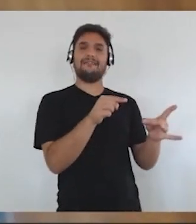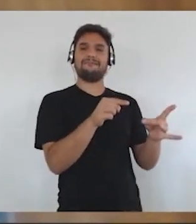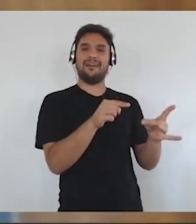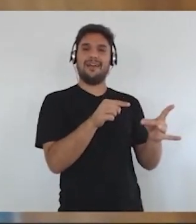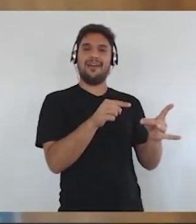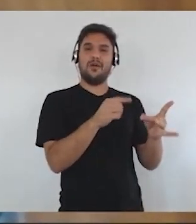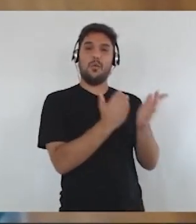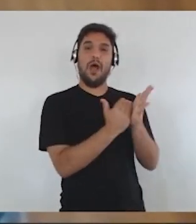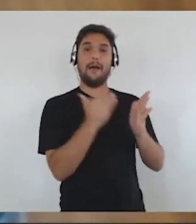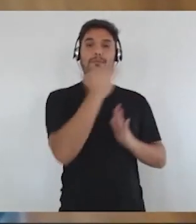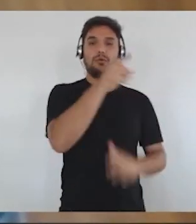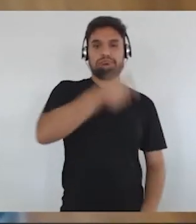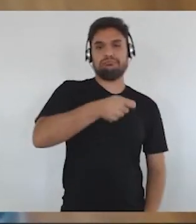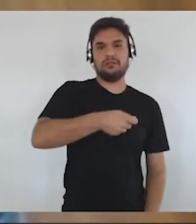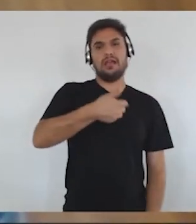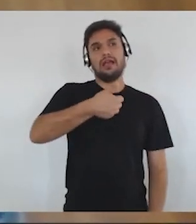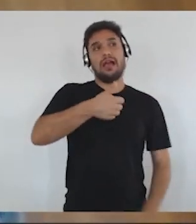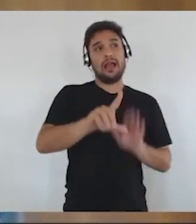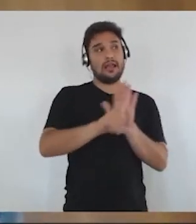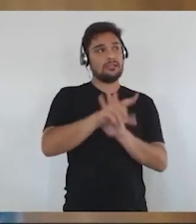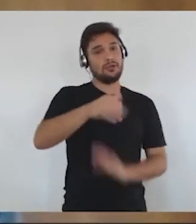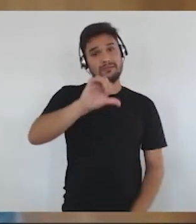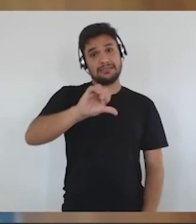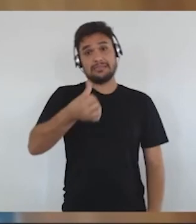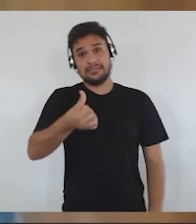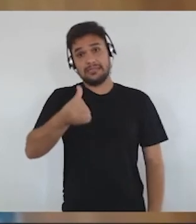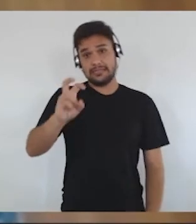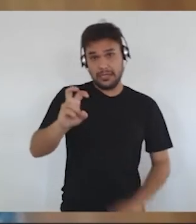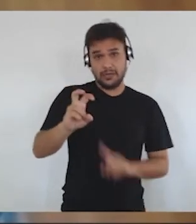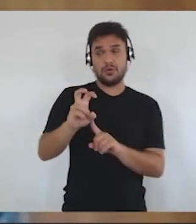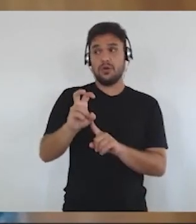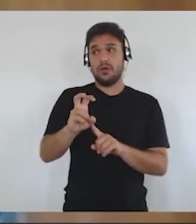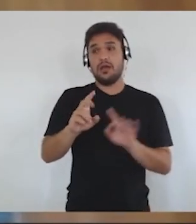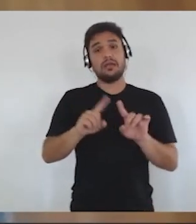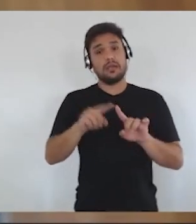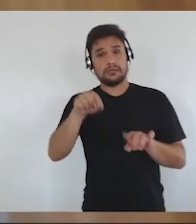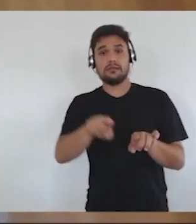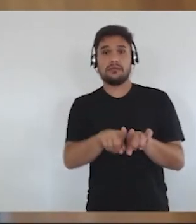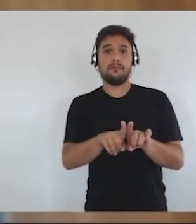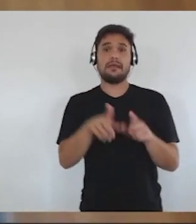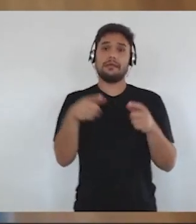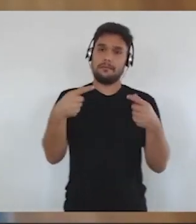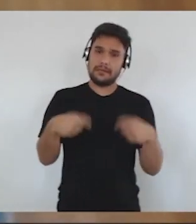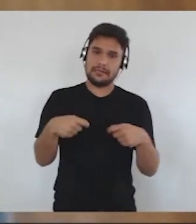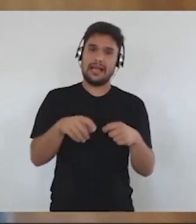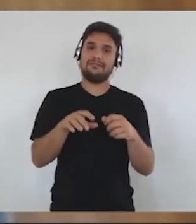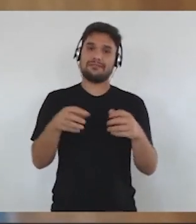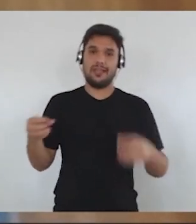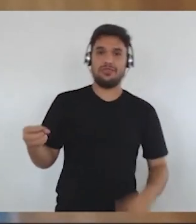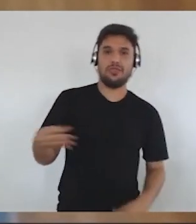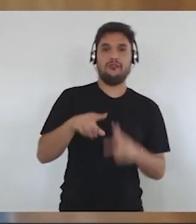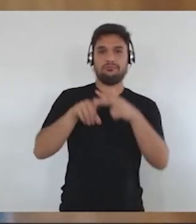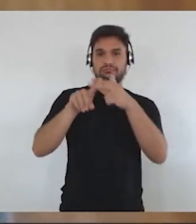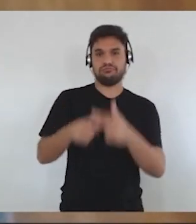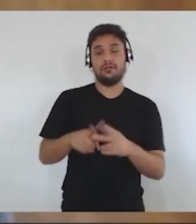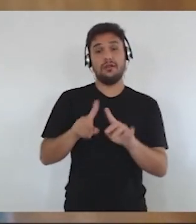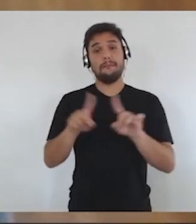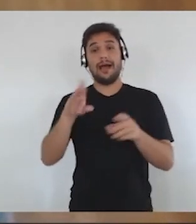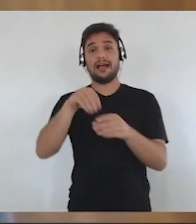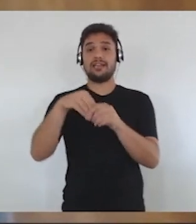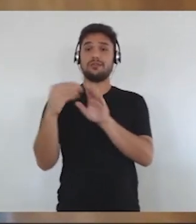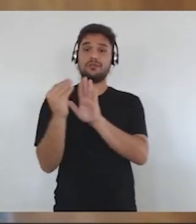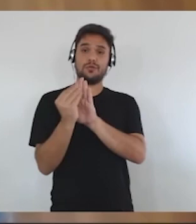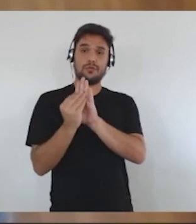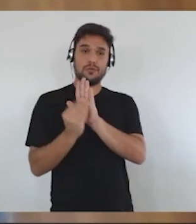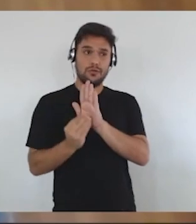abuso. Uma lei de 1965, absolutamente inusual, e que precisava ser modernizada. E no bojo